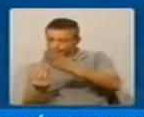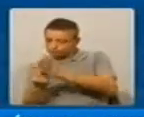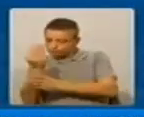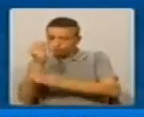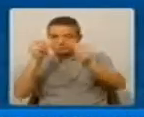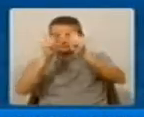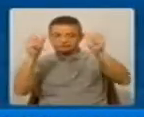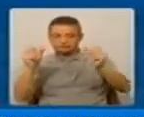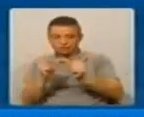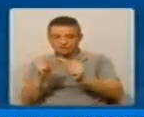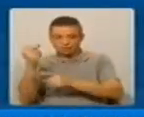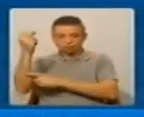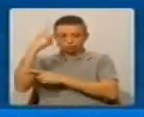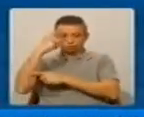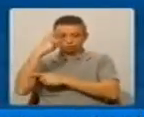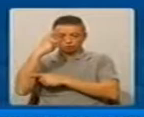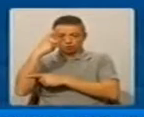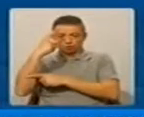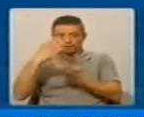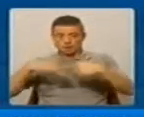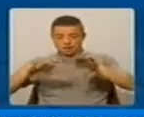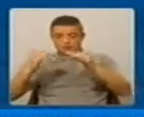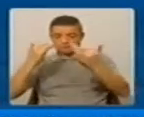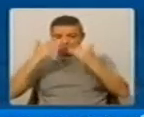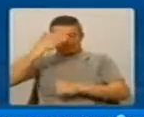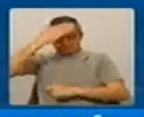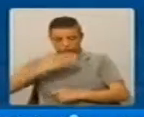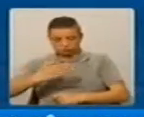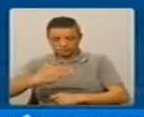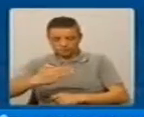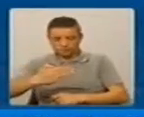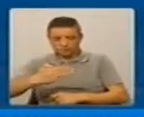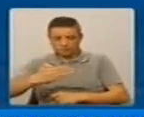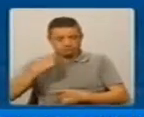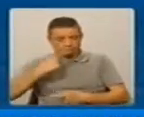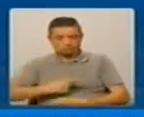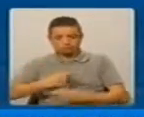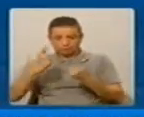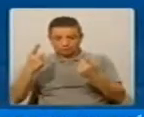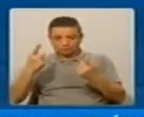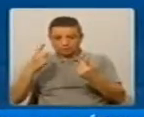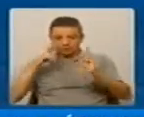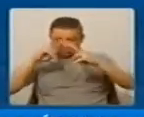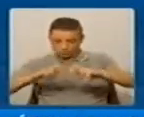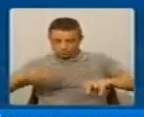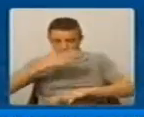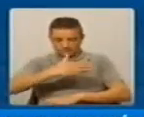Solar. E uma das notícias desta semana leva-nos ao asteroide de Smarcona, que foi descoberto em